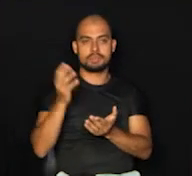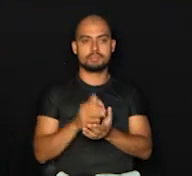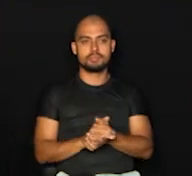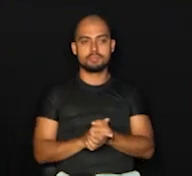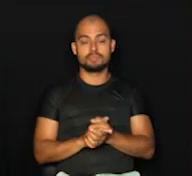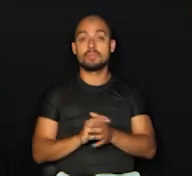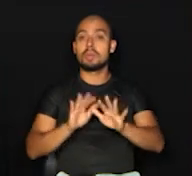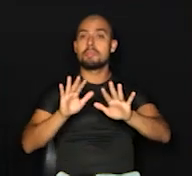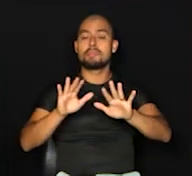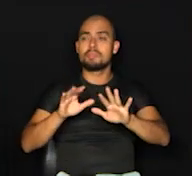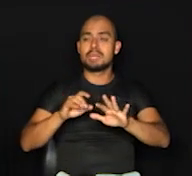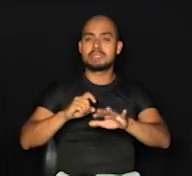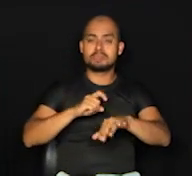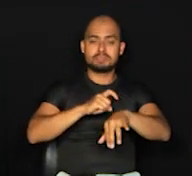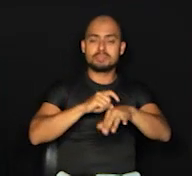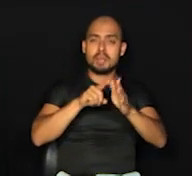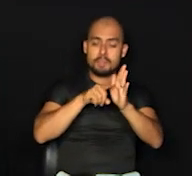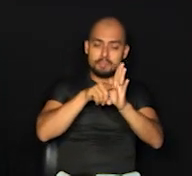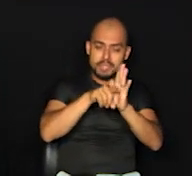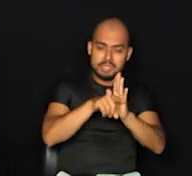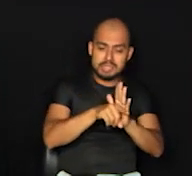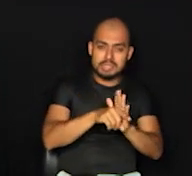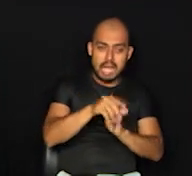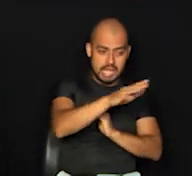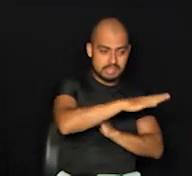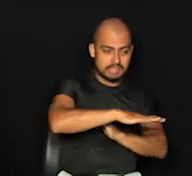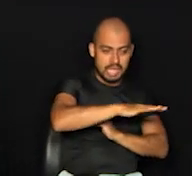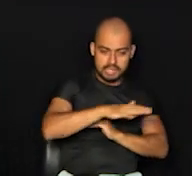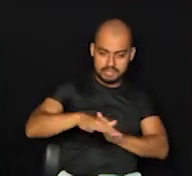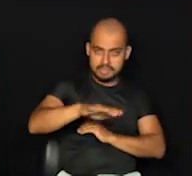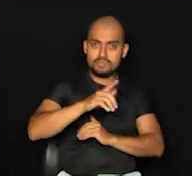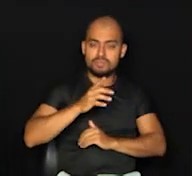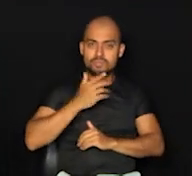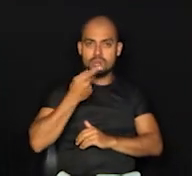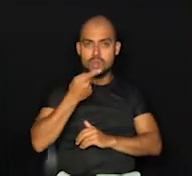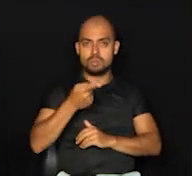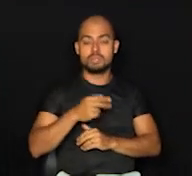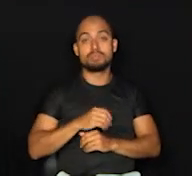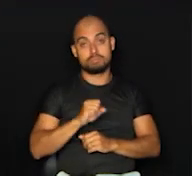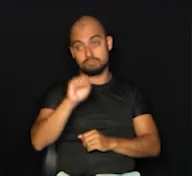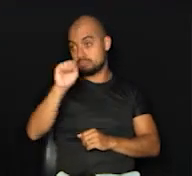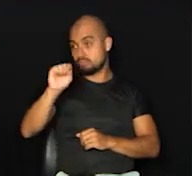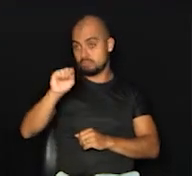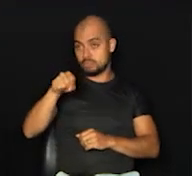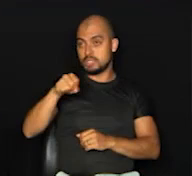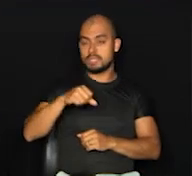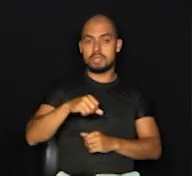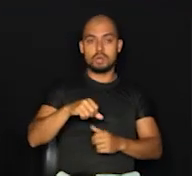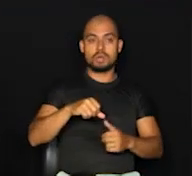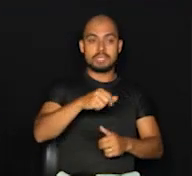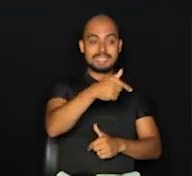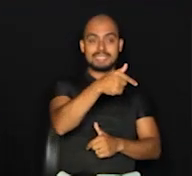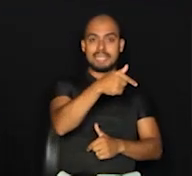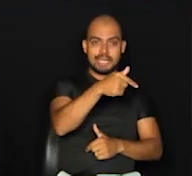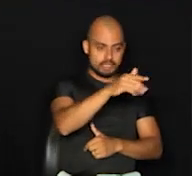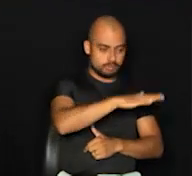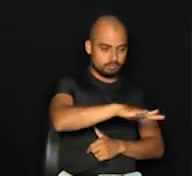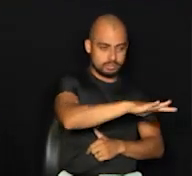Foi determinado nessa pesquisa quais são as áreas? Sim, nós tivemos 7 atividades